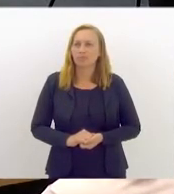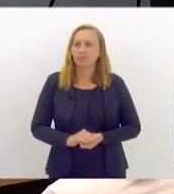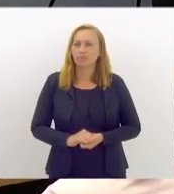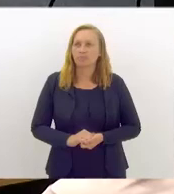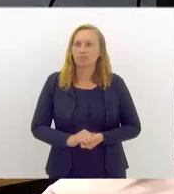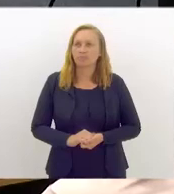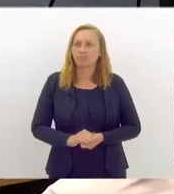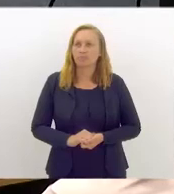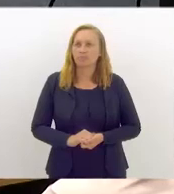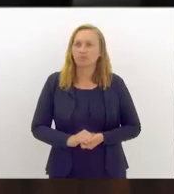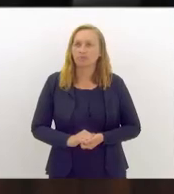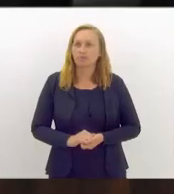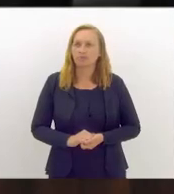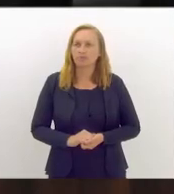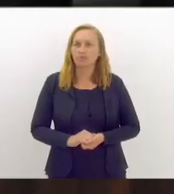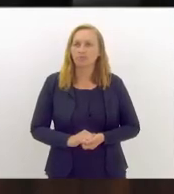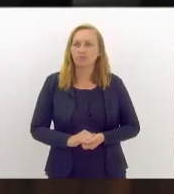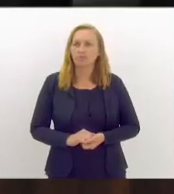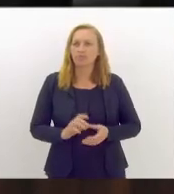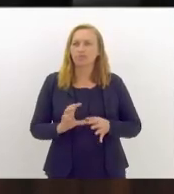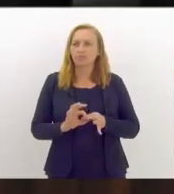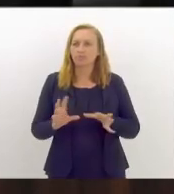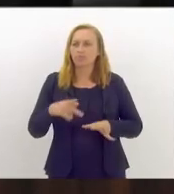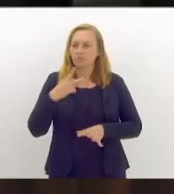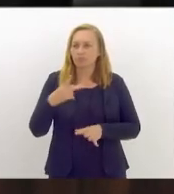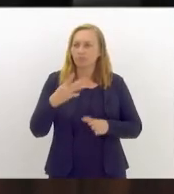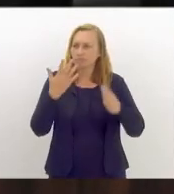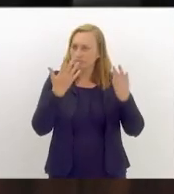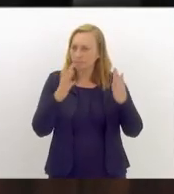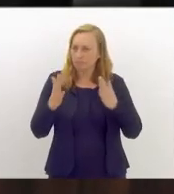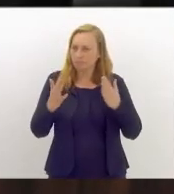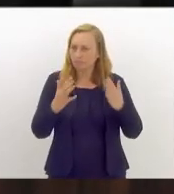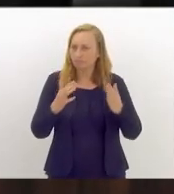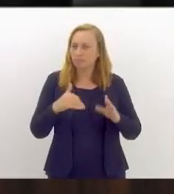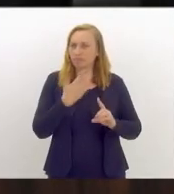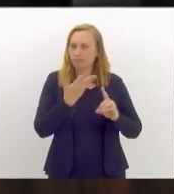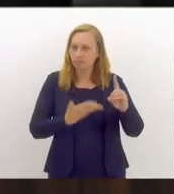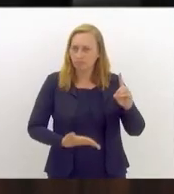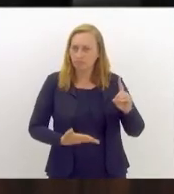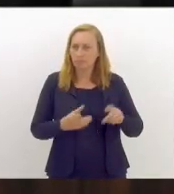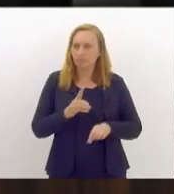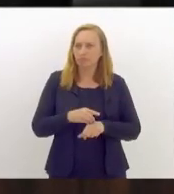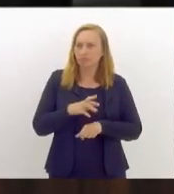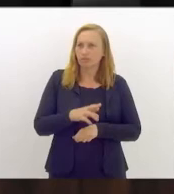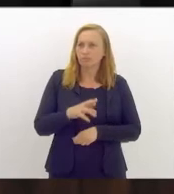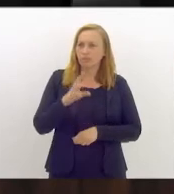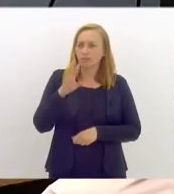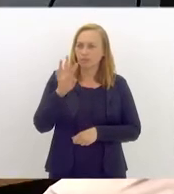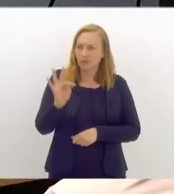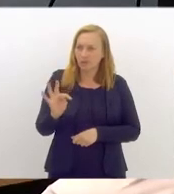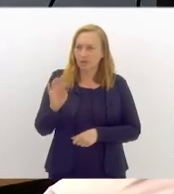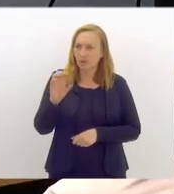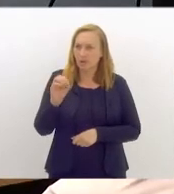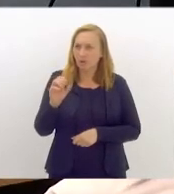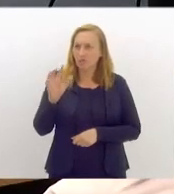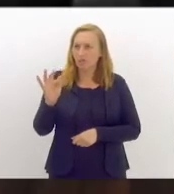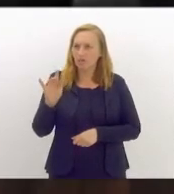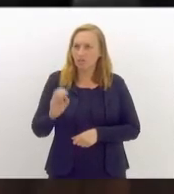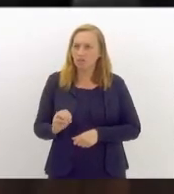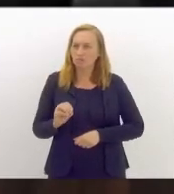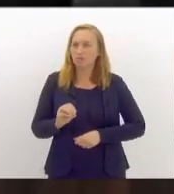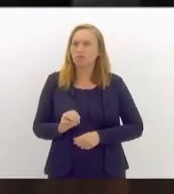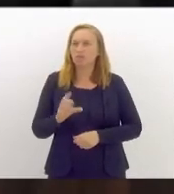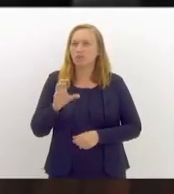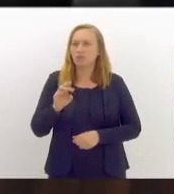eu vou conceder a palavra para que possa fazer uma saudação aos nossos homenageado todo Teófilo aos corrigido